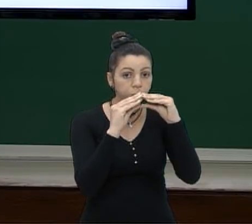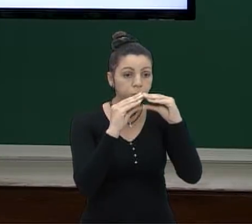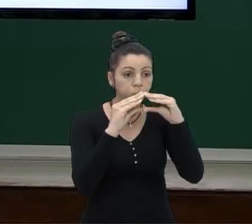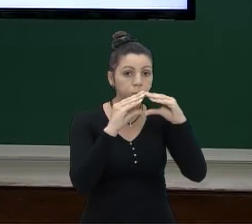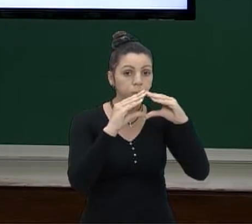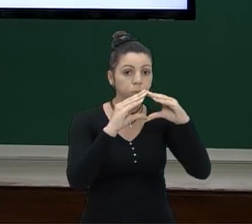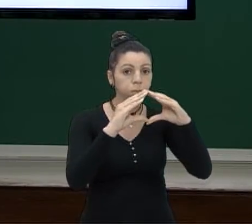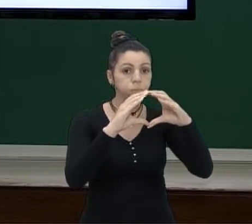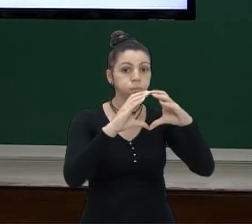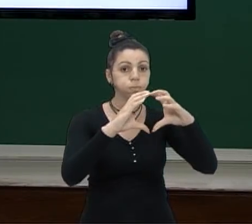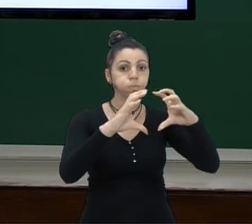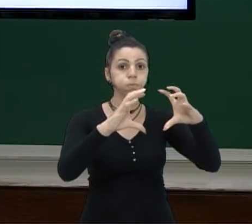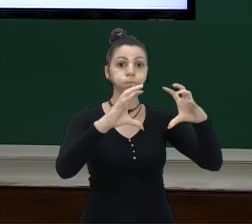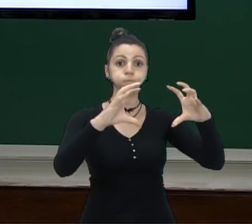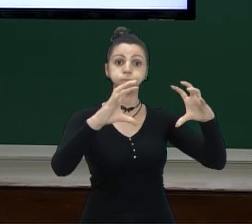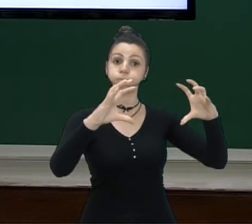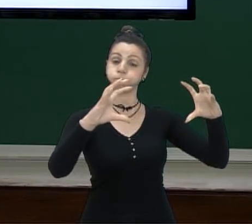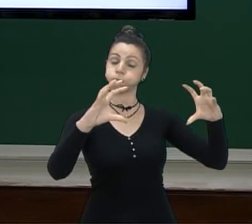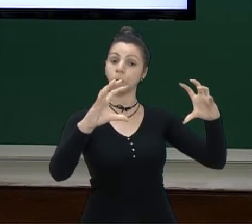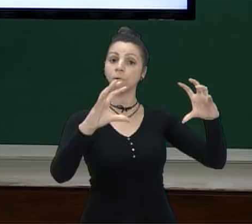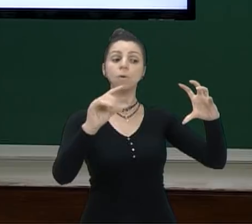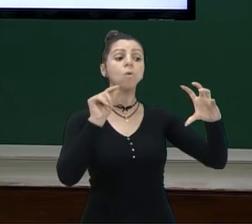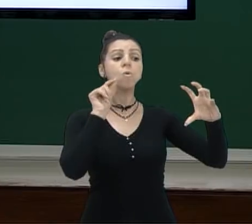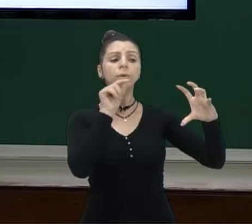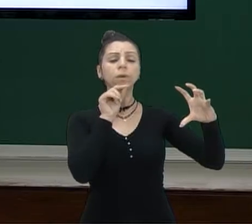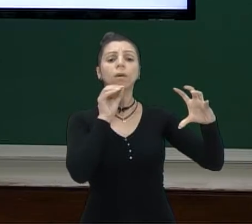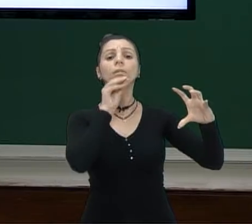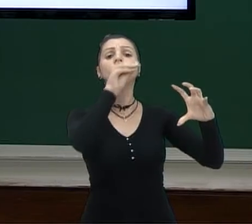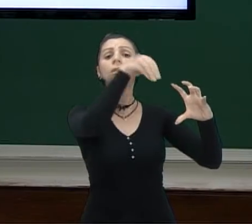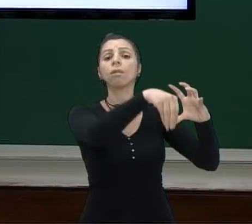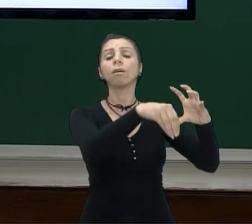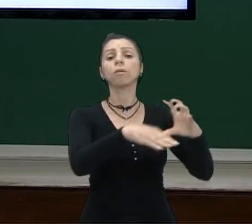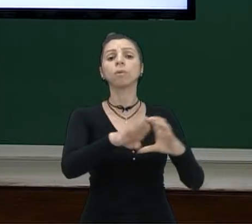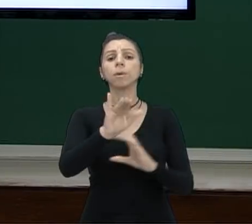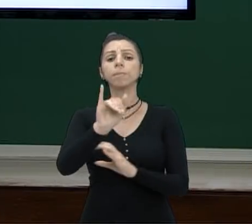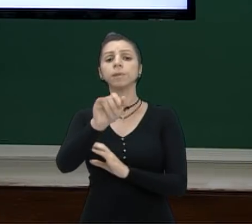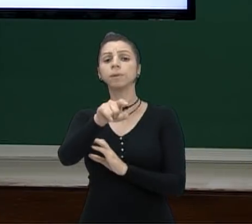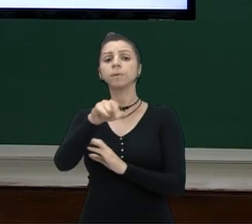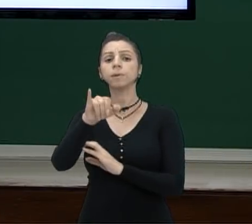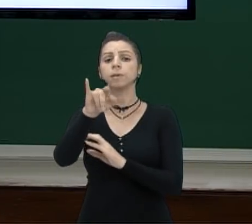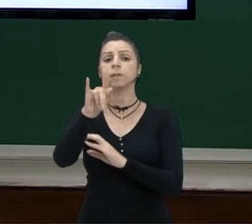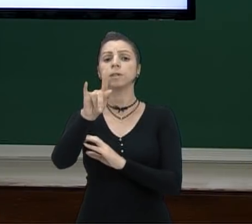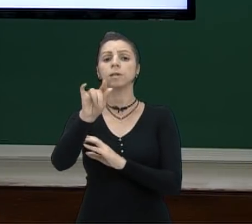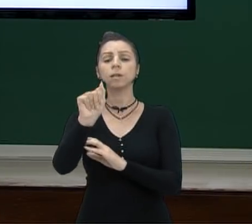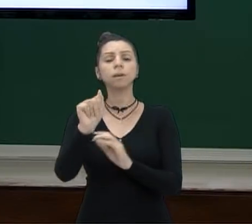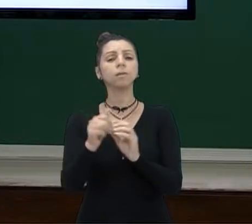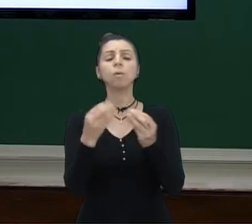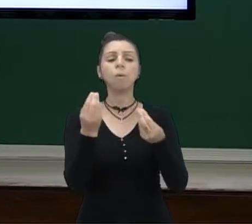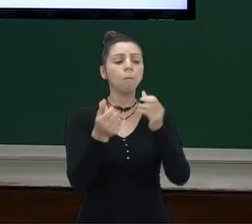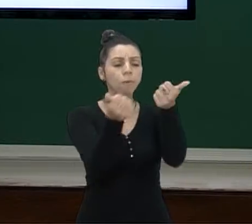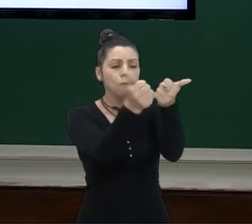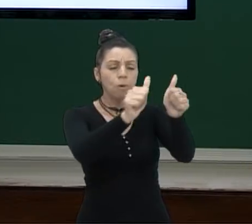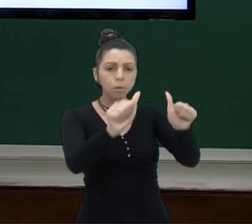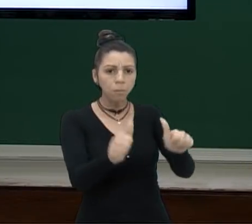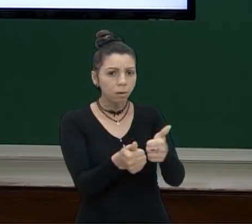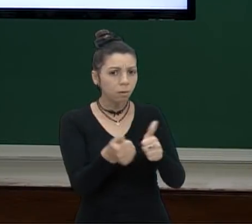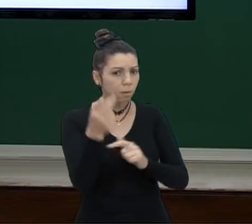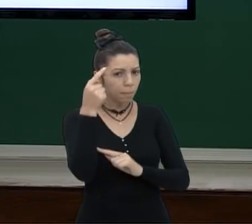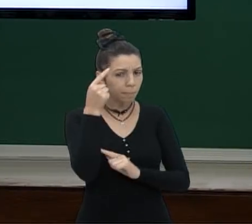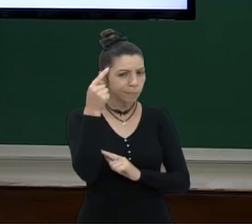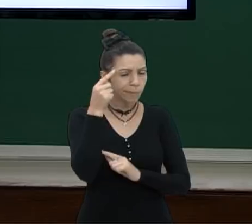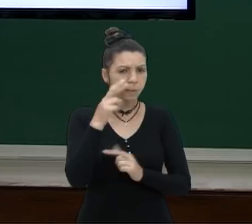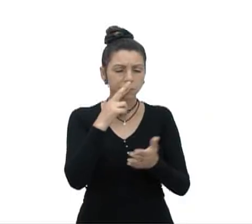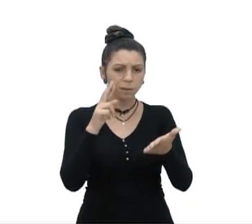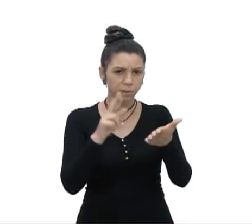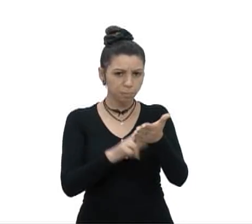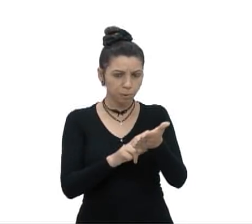que será que fica dentro dessa bexiga? Como fica o formato dessa bexiga? Pense um pouquinho na